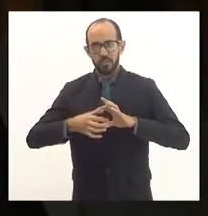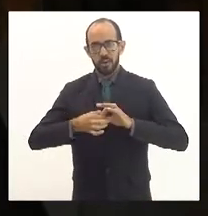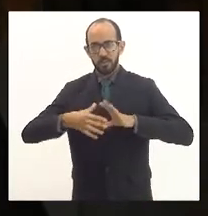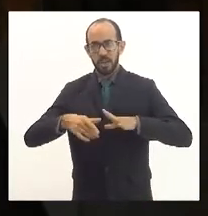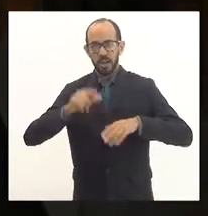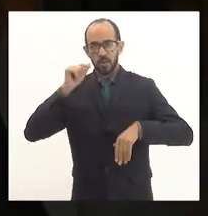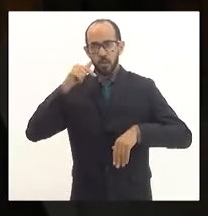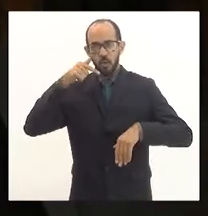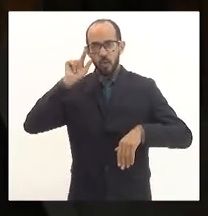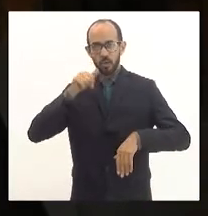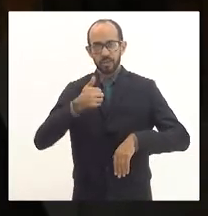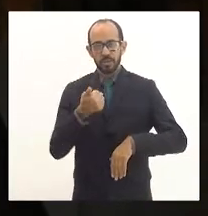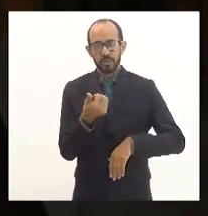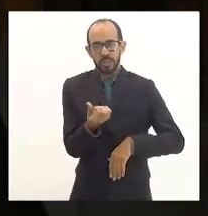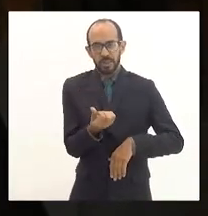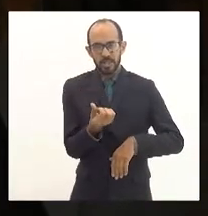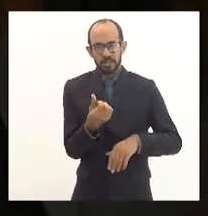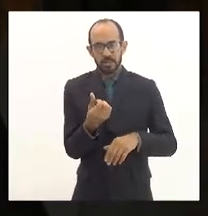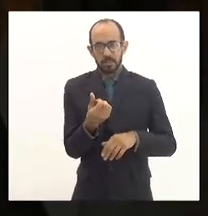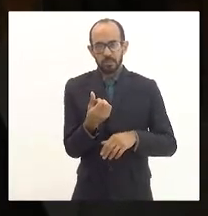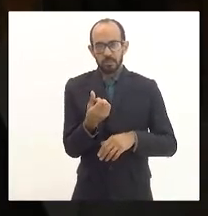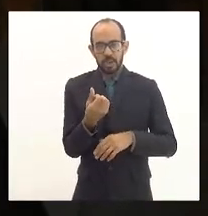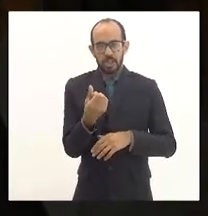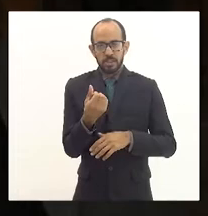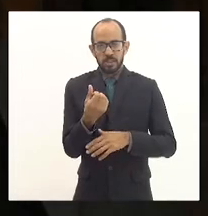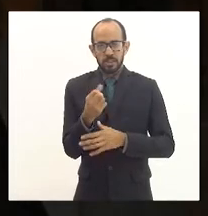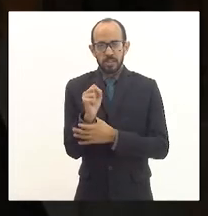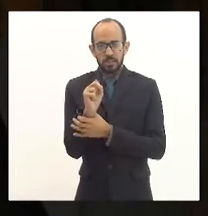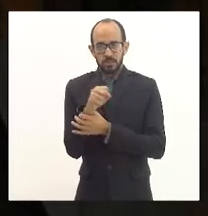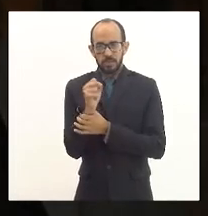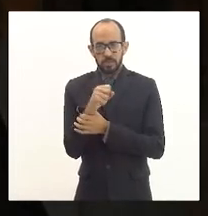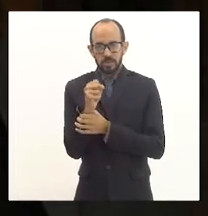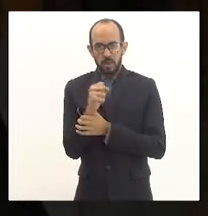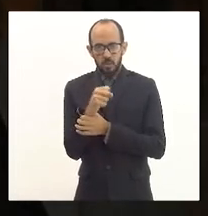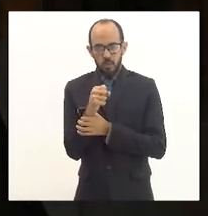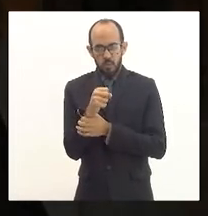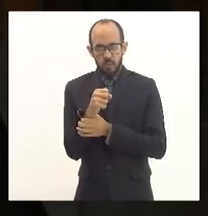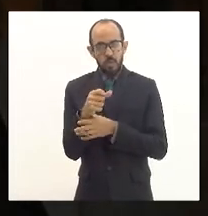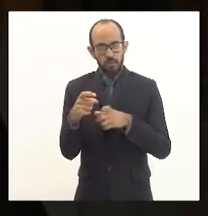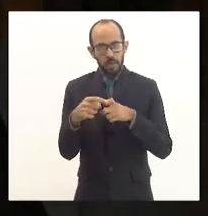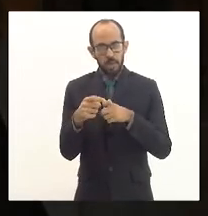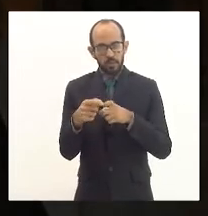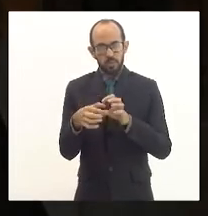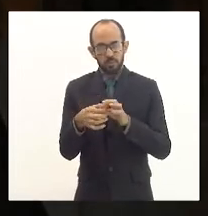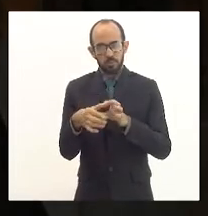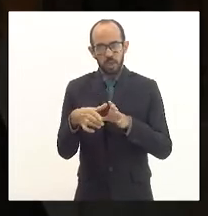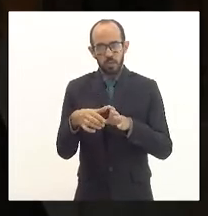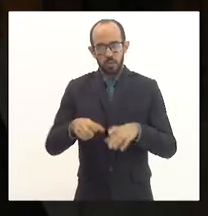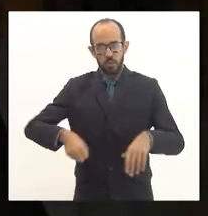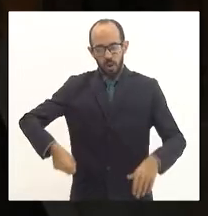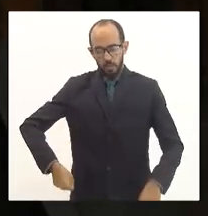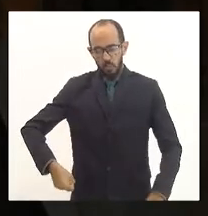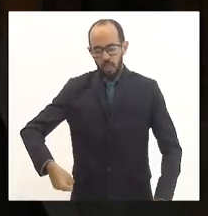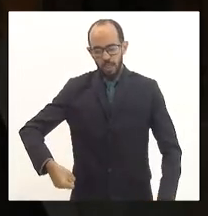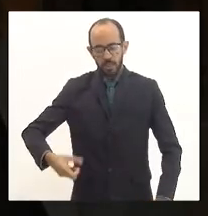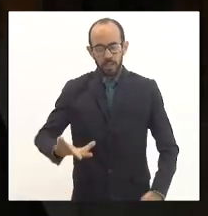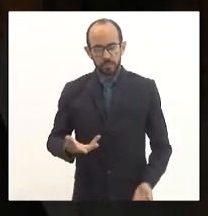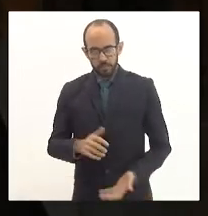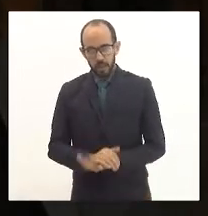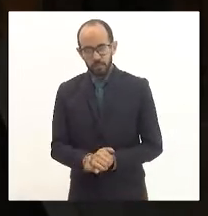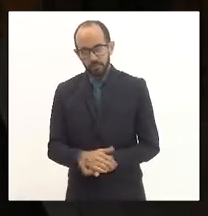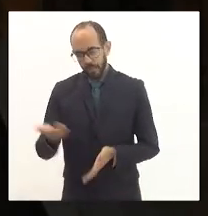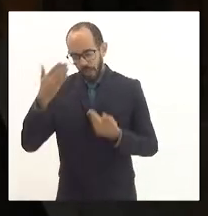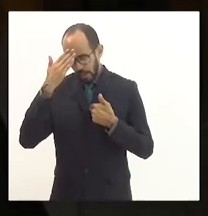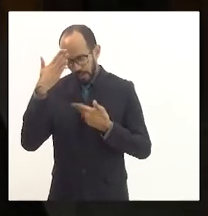na minha décima sexta sessão de fisioterapia e o médico liberou das muletas e só agradecer a Deus